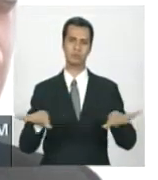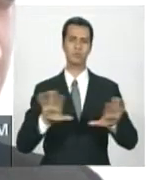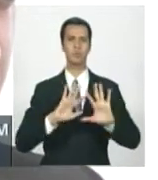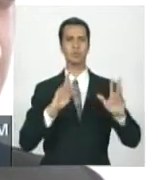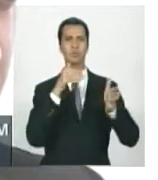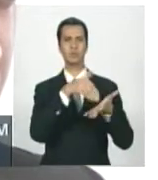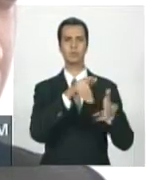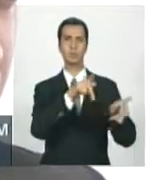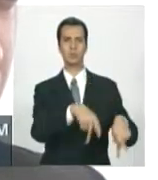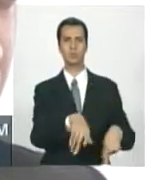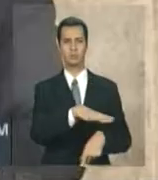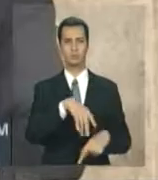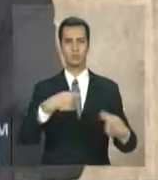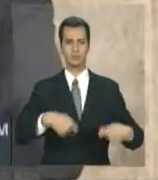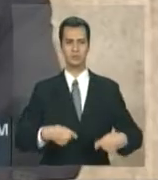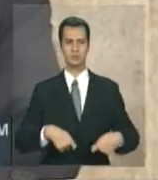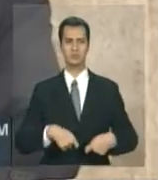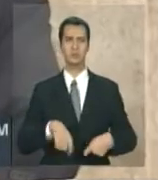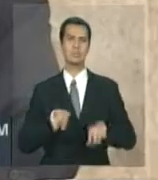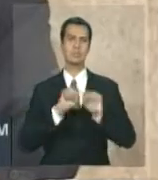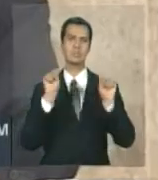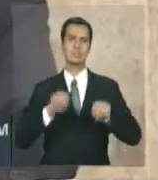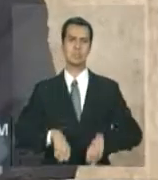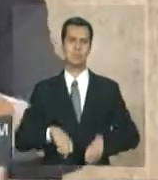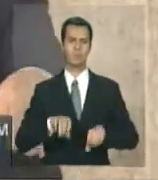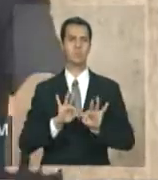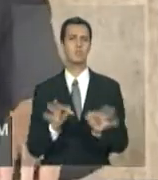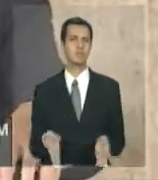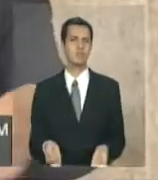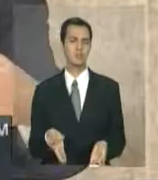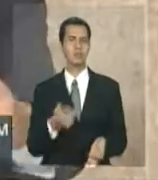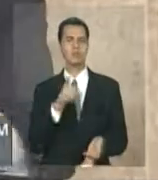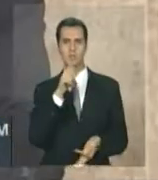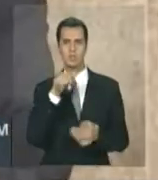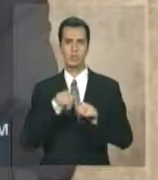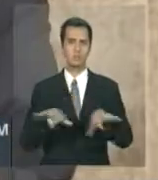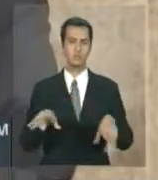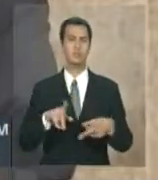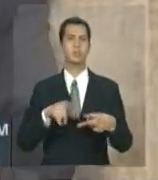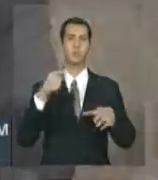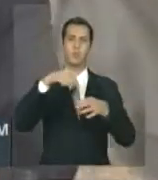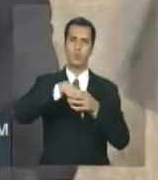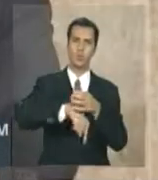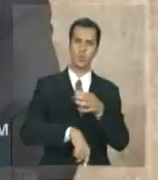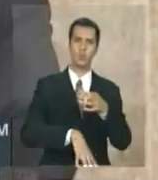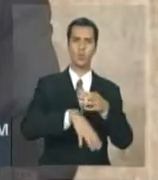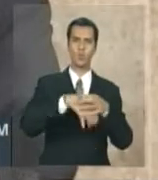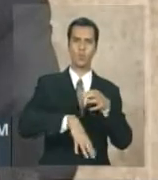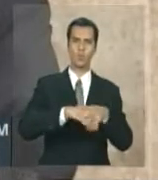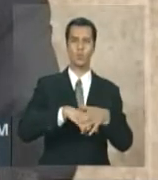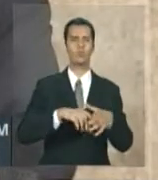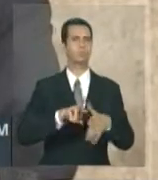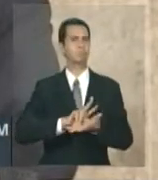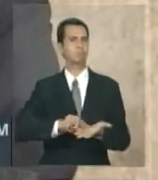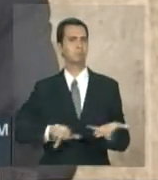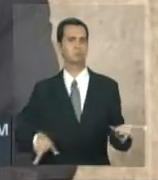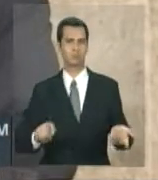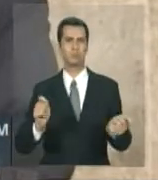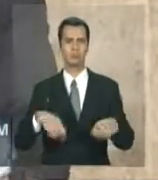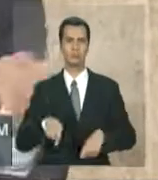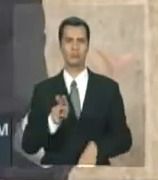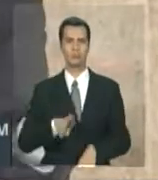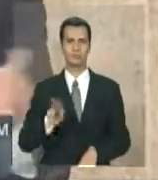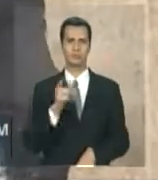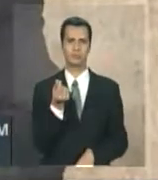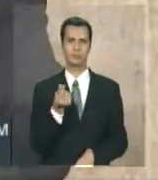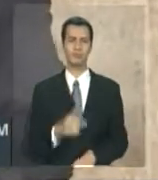precisa. Sistemas simplificados de abastecimento também, perfuração de poços artesianos, tudo isso.